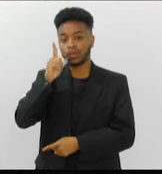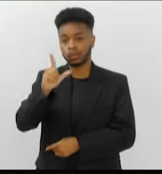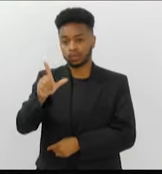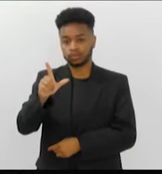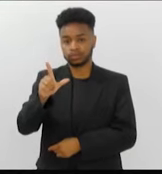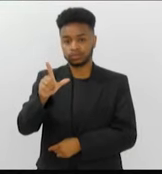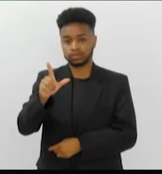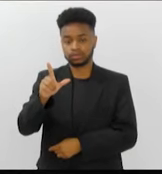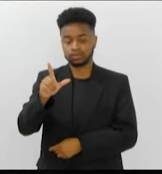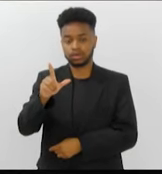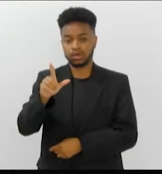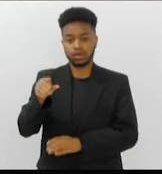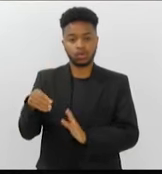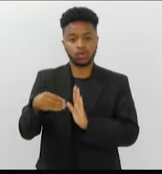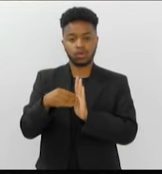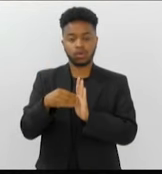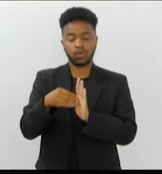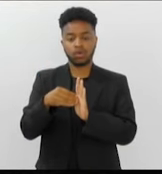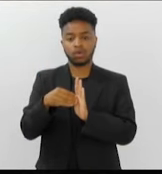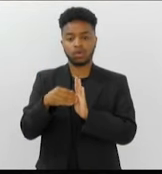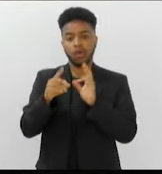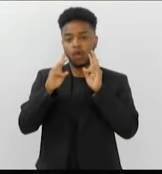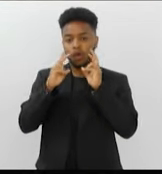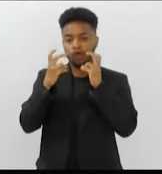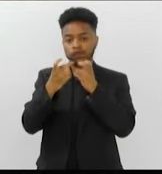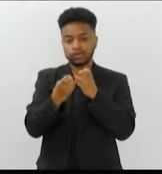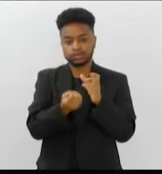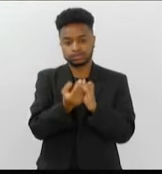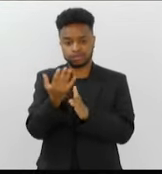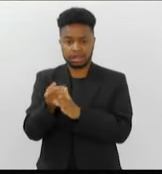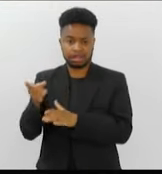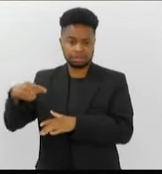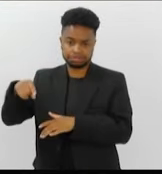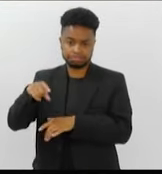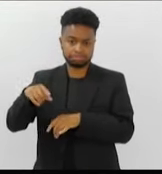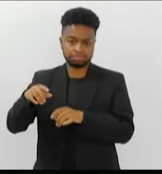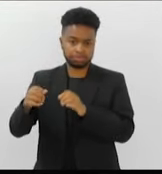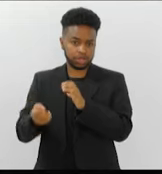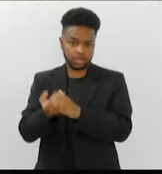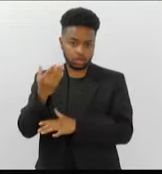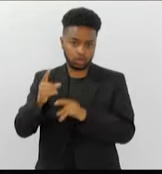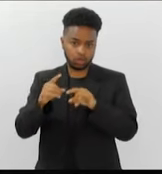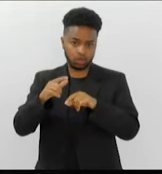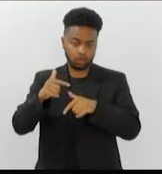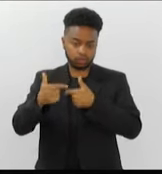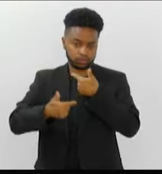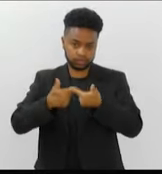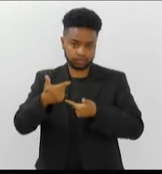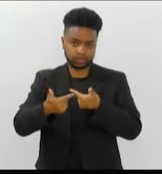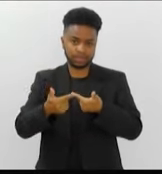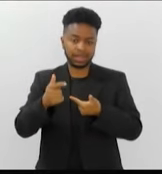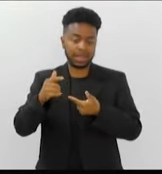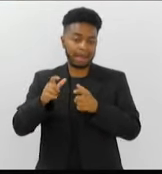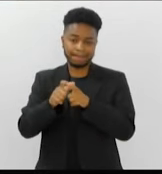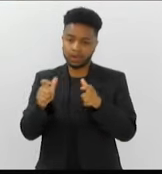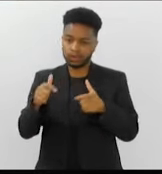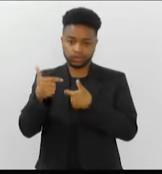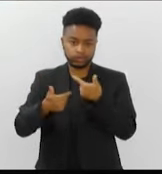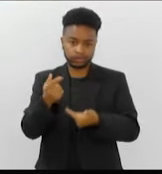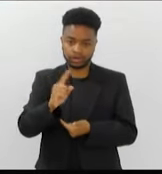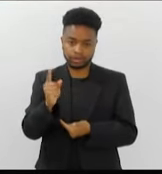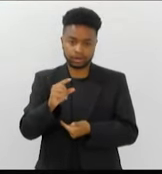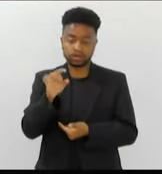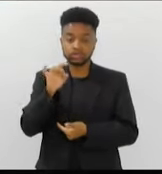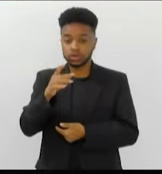como oficineiro, foi um cargo de que eles criaram, onde a imensa maioria não trabalha, são pessoas simplesmente